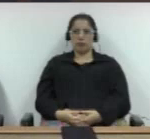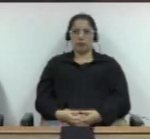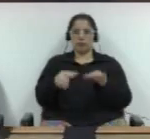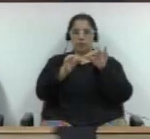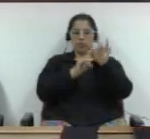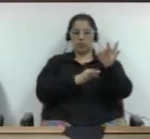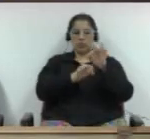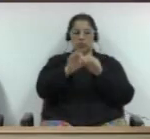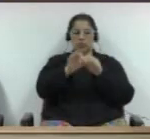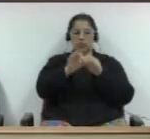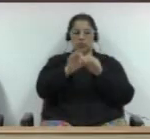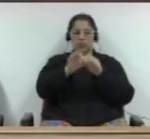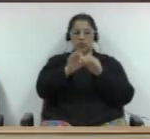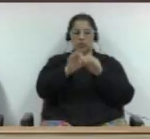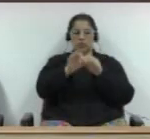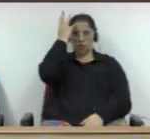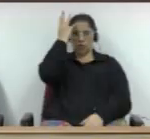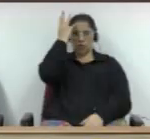Projeto de resolução